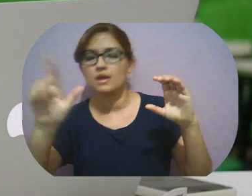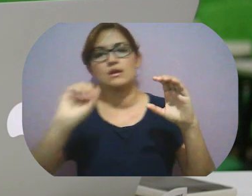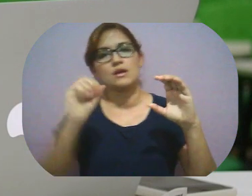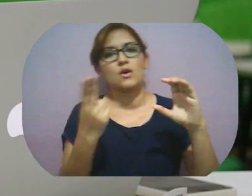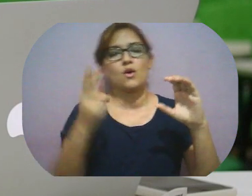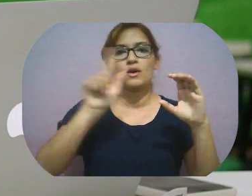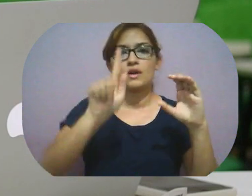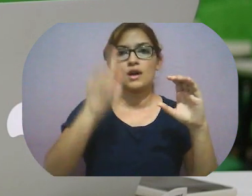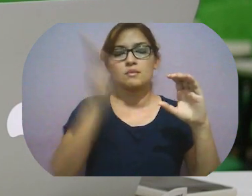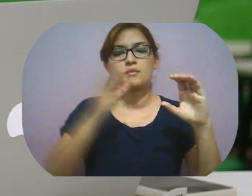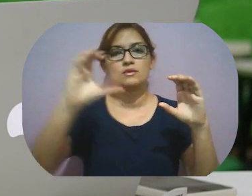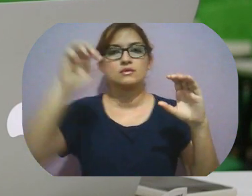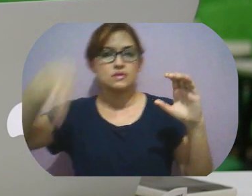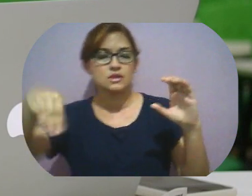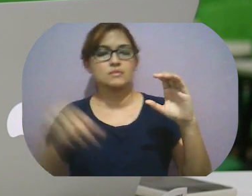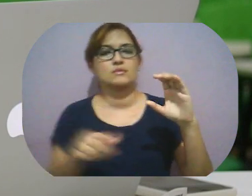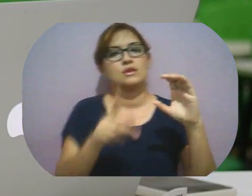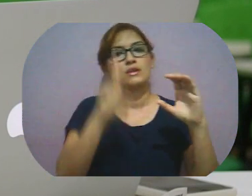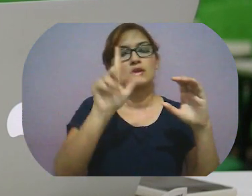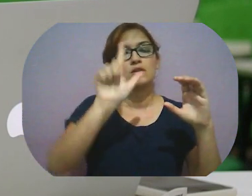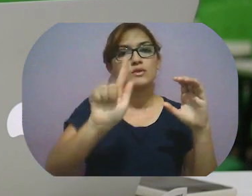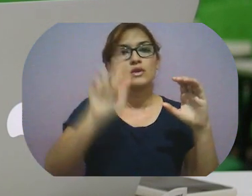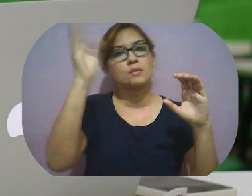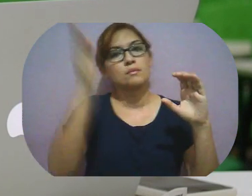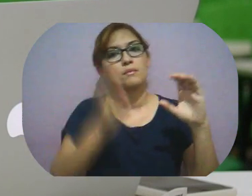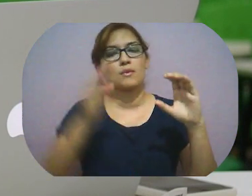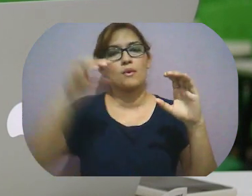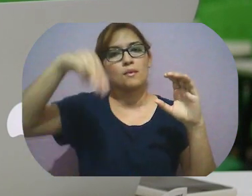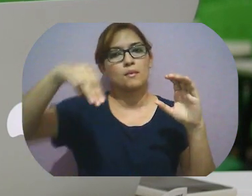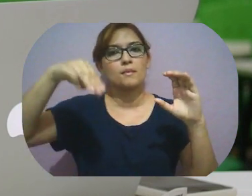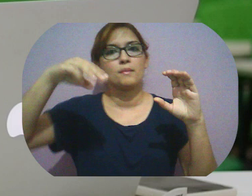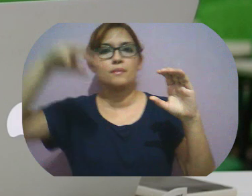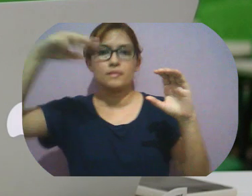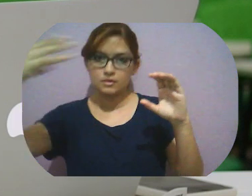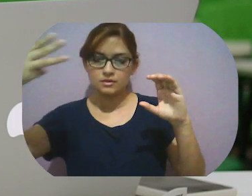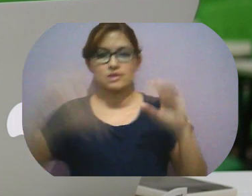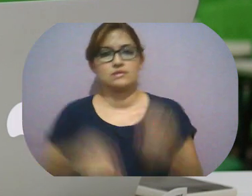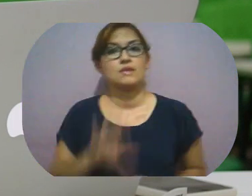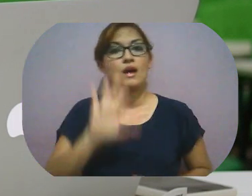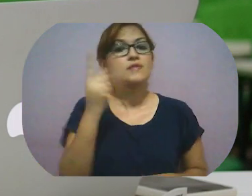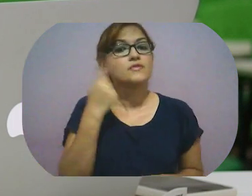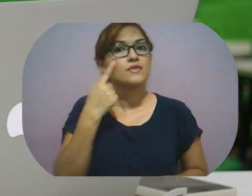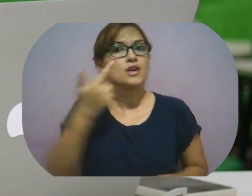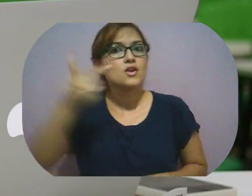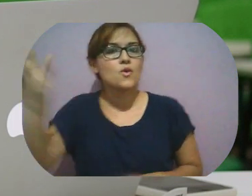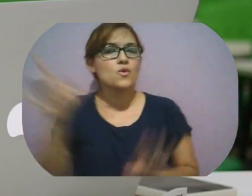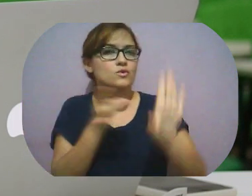cúbico, grama por litro, quilograma por litro, quilograma por metro cúbico. Nós temos aqui mais uma